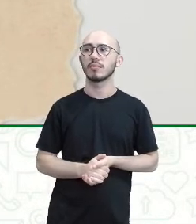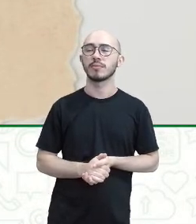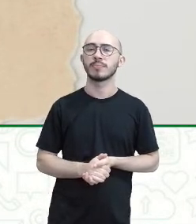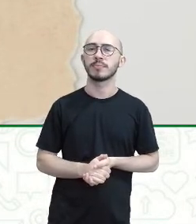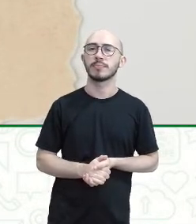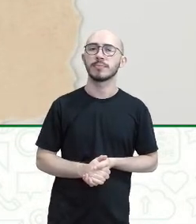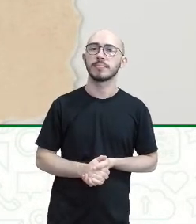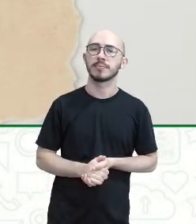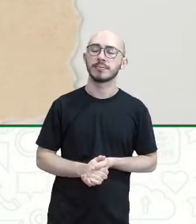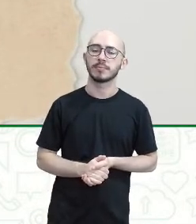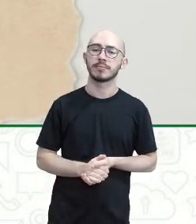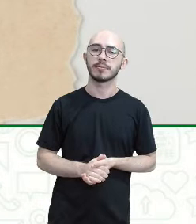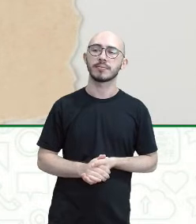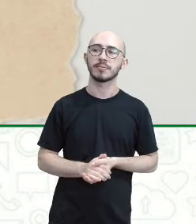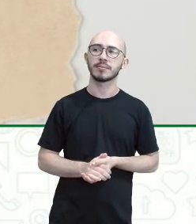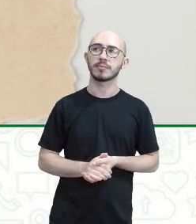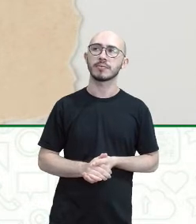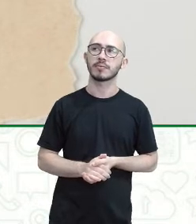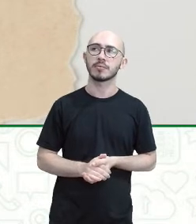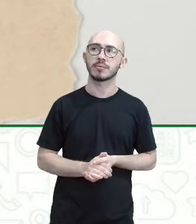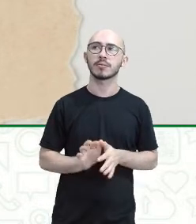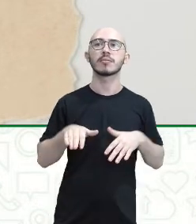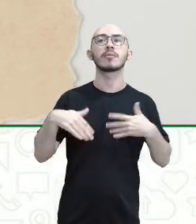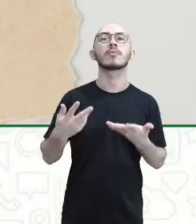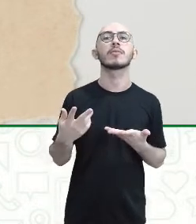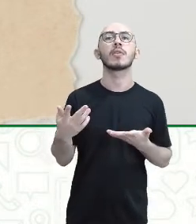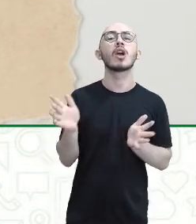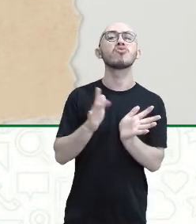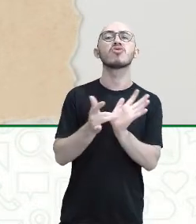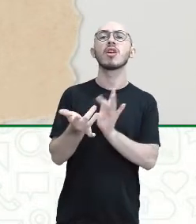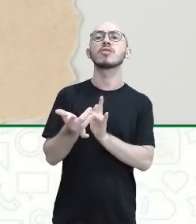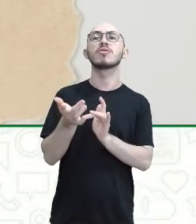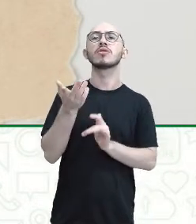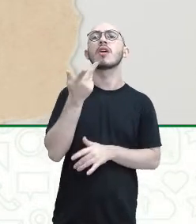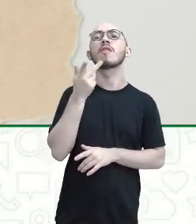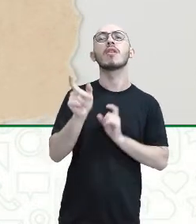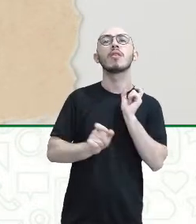today. O que foi que Jesus Cristo disse, professor?